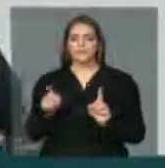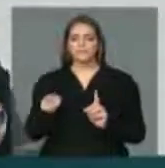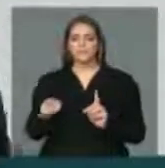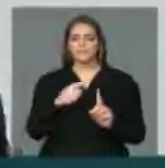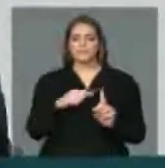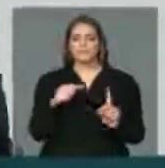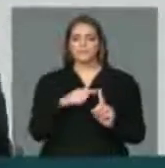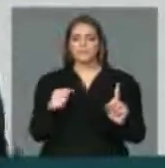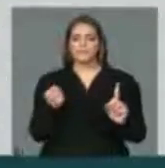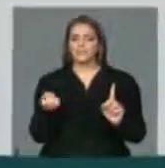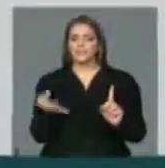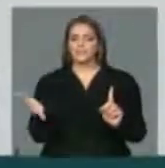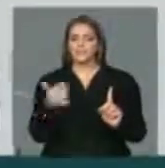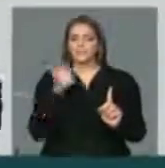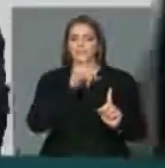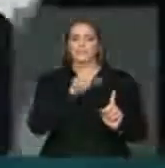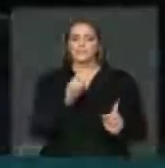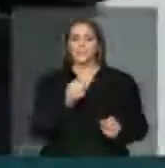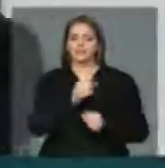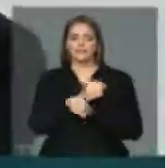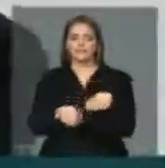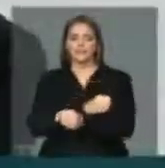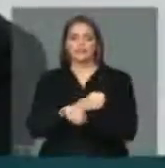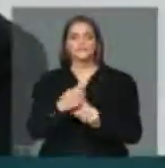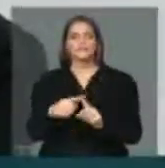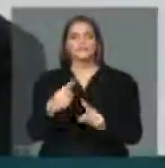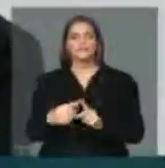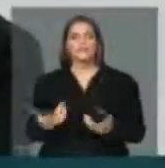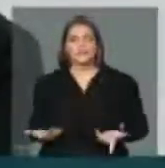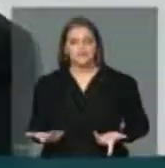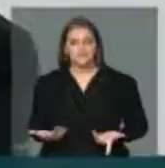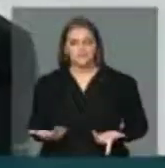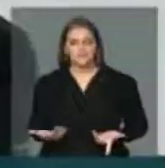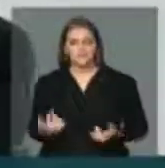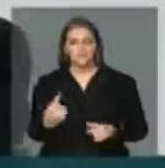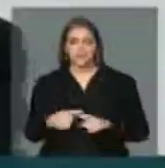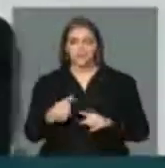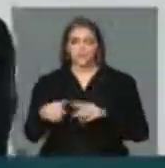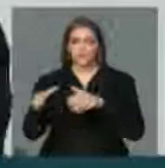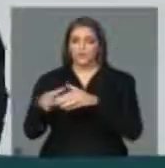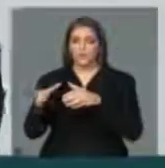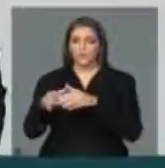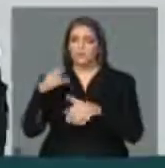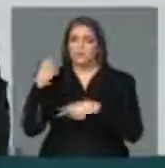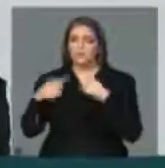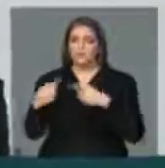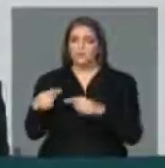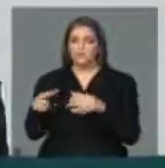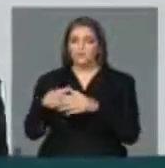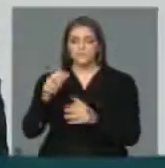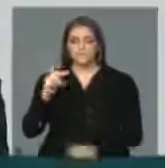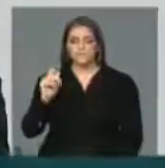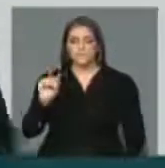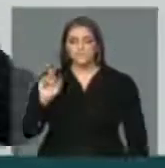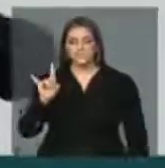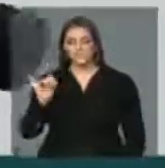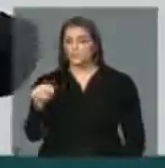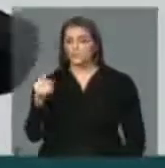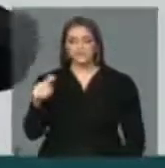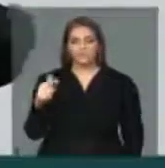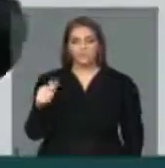eleito. Por quê? Porque o partido dele não atingiu o quociente eleitoral e aí a